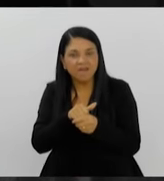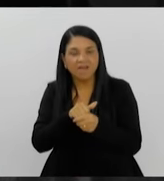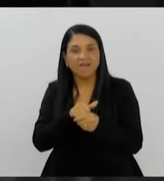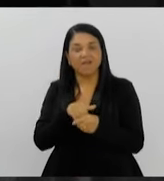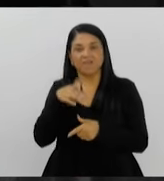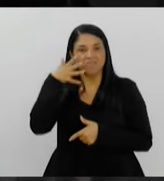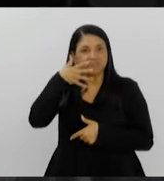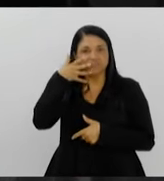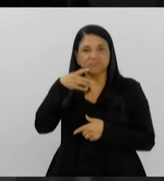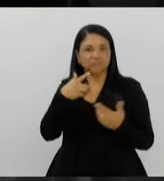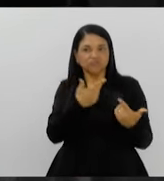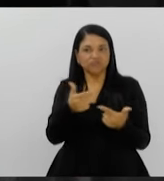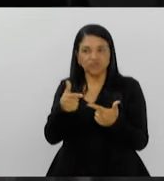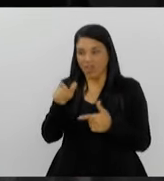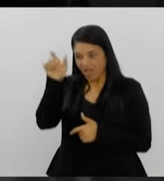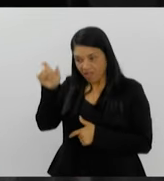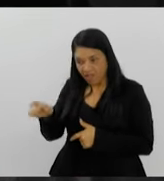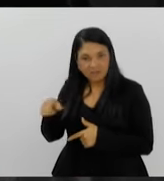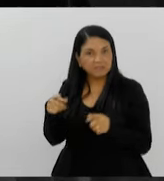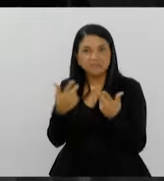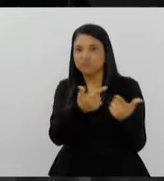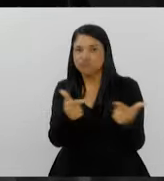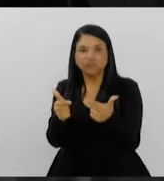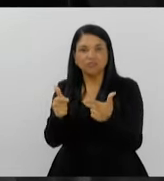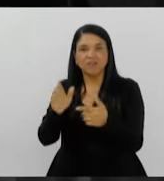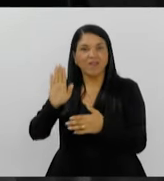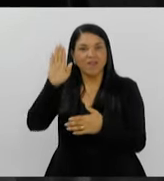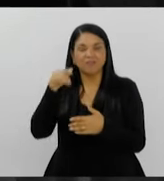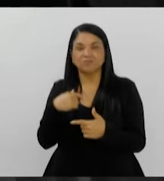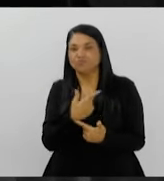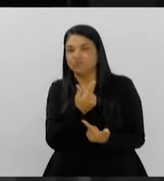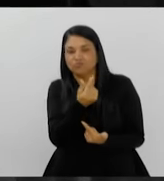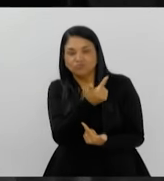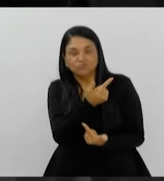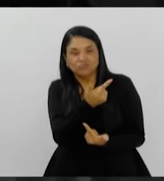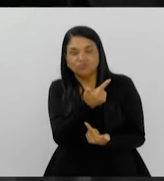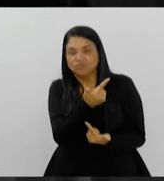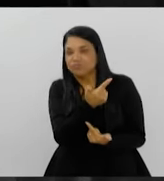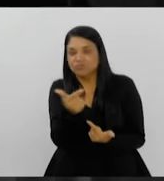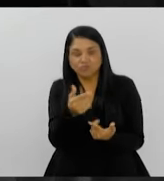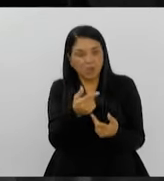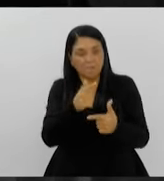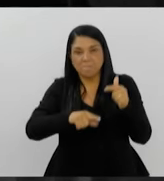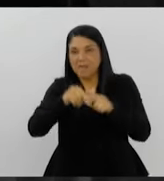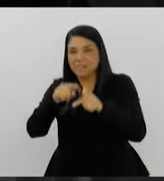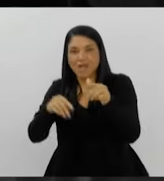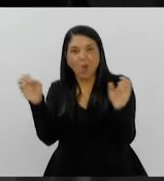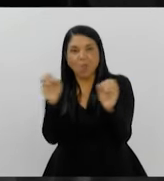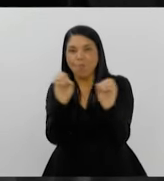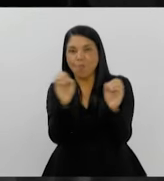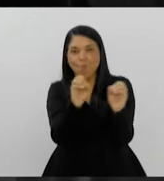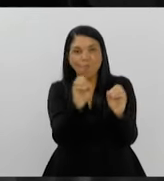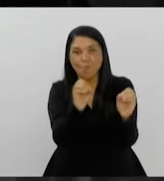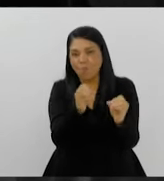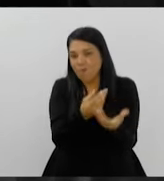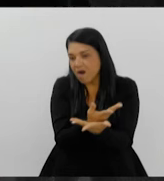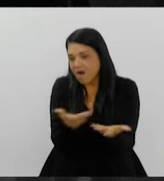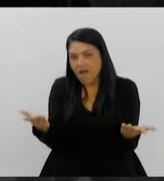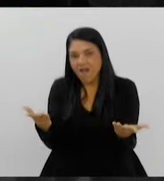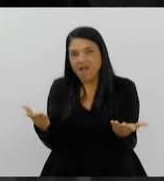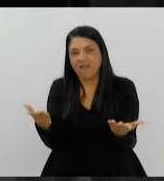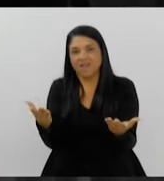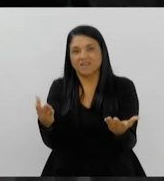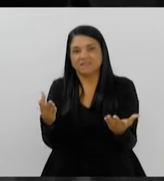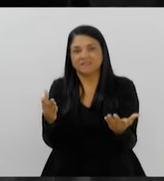canalha não fazia campanha campanha nenhuma ele não tinha um santinho ele não tinha um material de campanha ele não tinha sequer uma praguinha